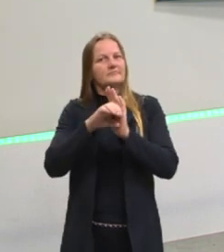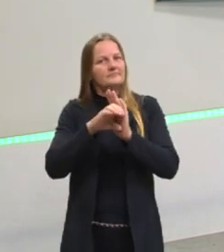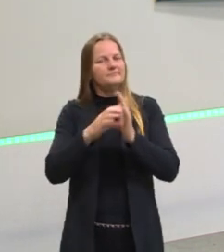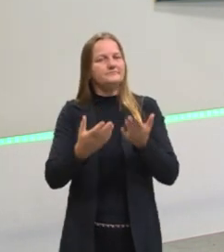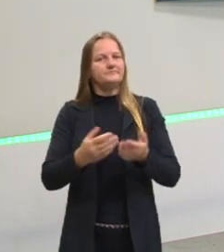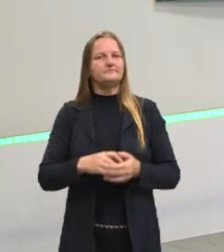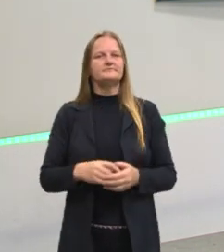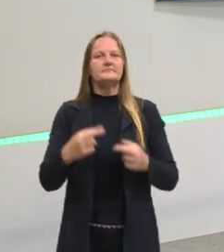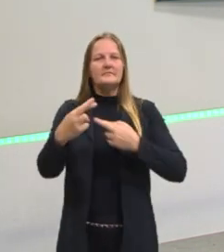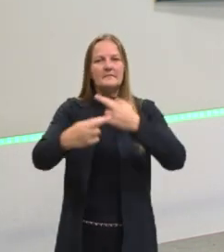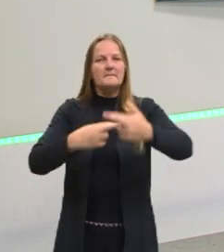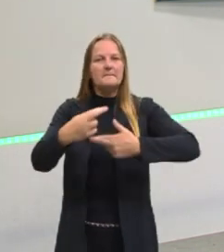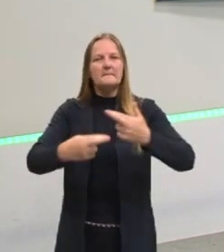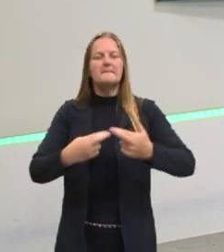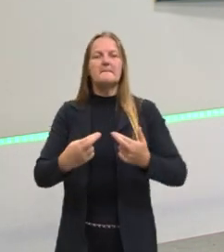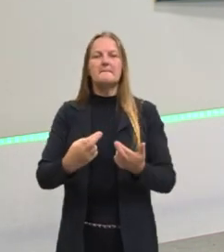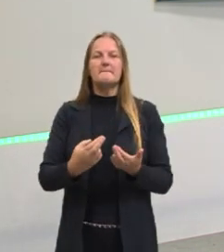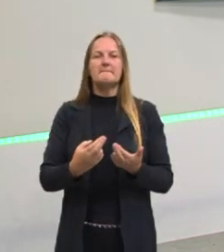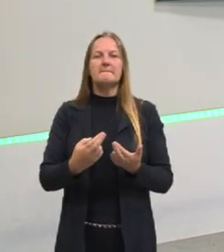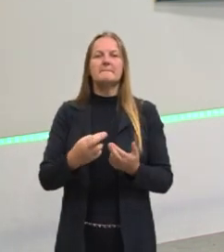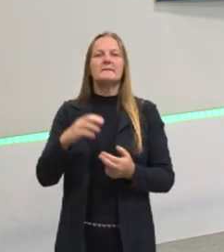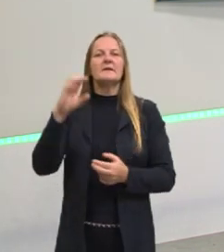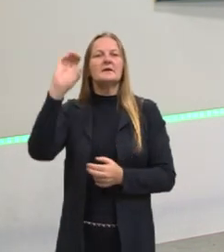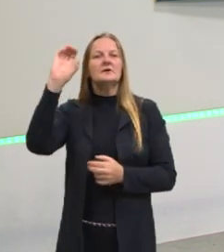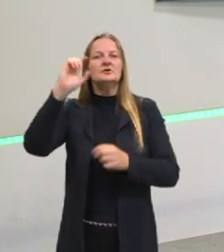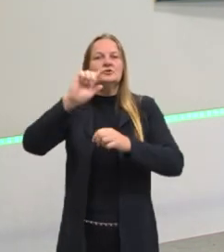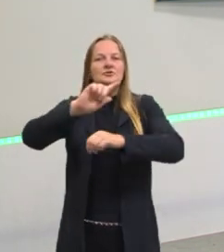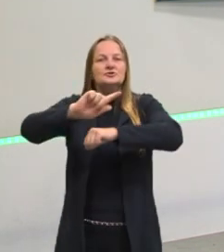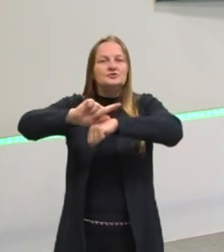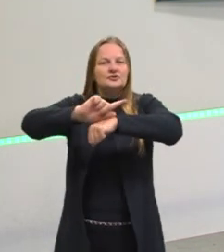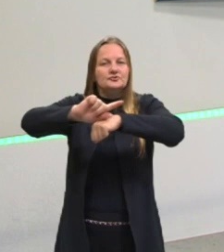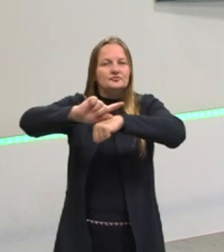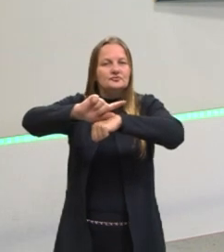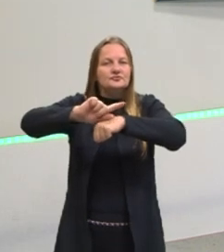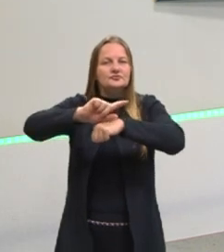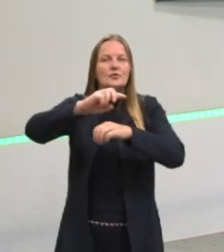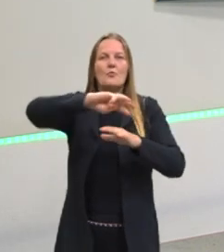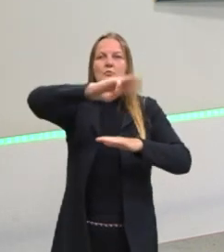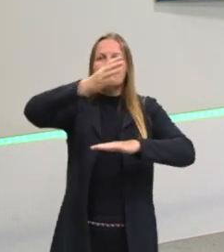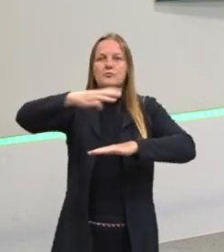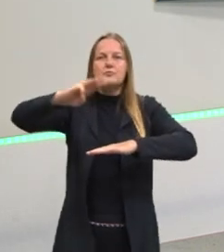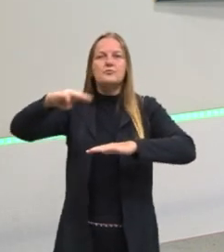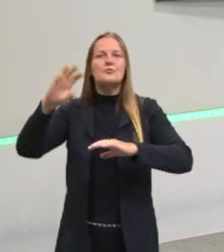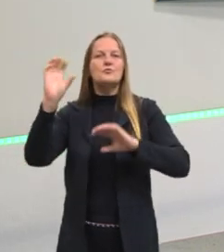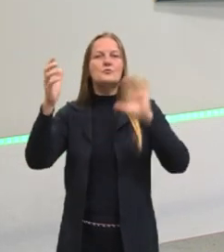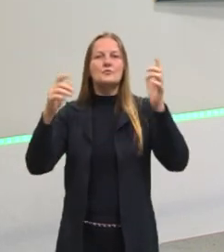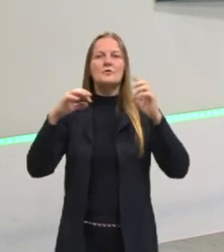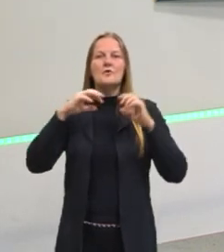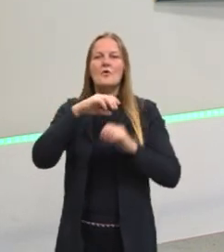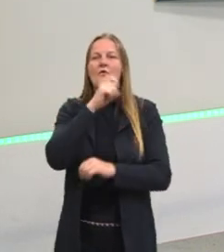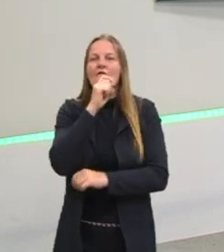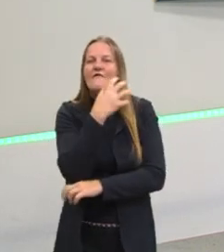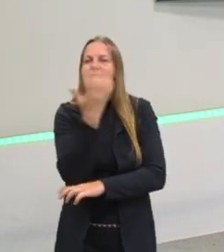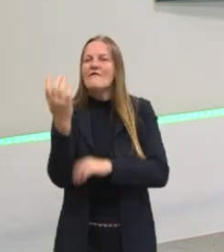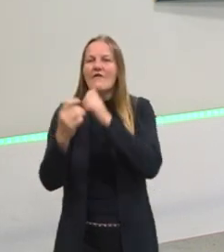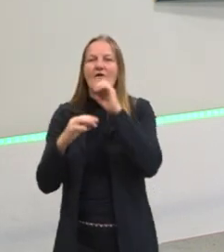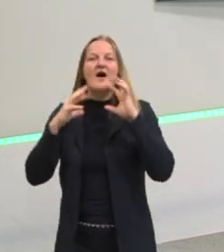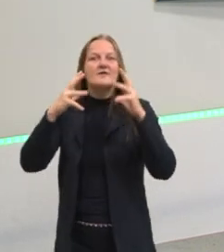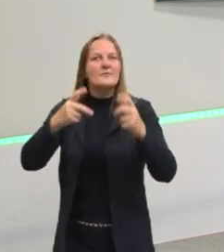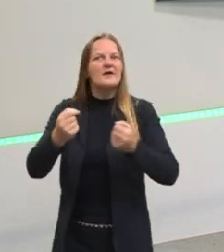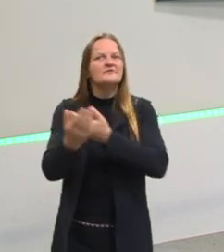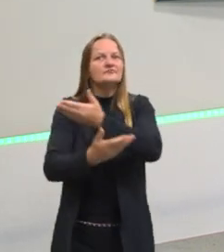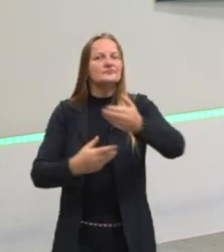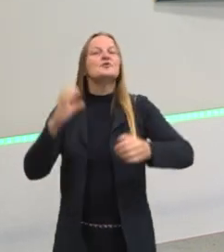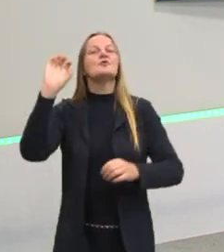então está relacionado aí a a geomorfologia né a fauna Flora e também é o clima tá